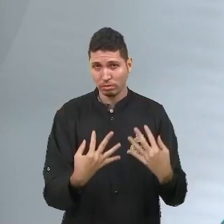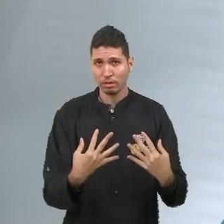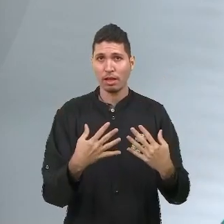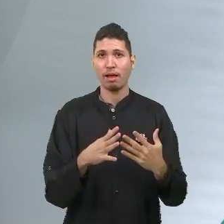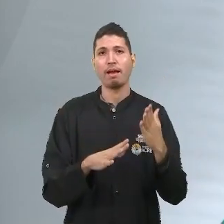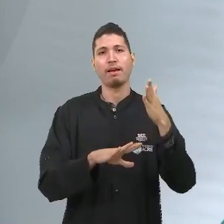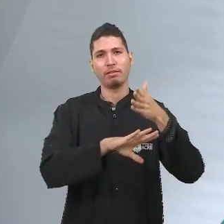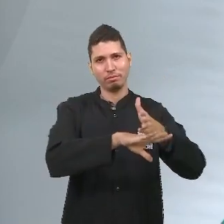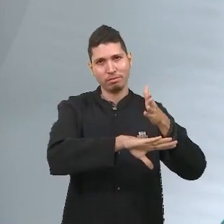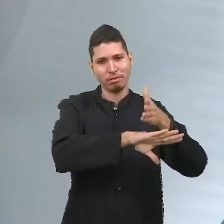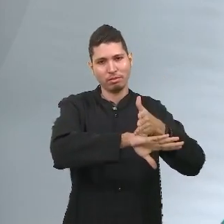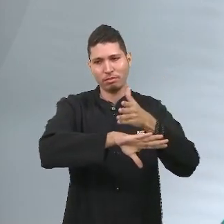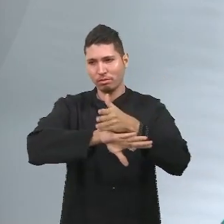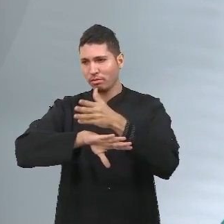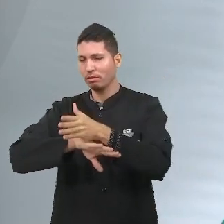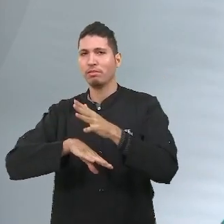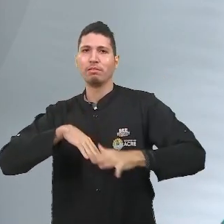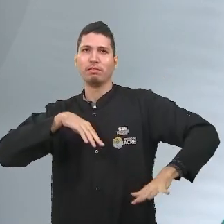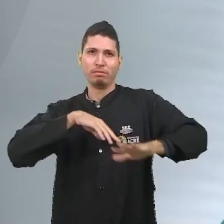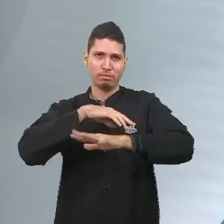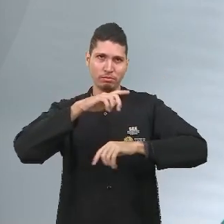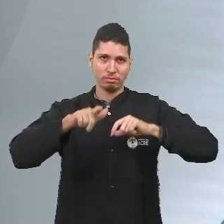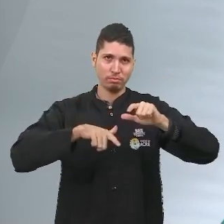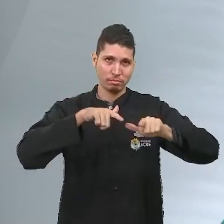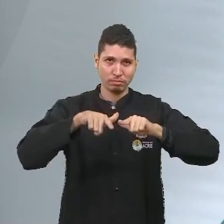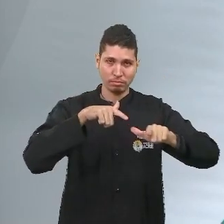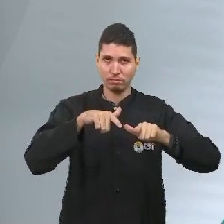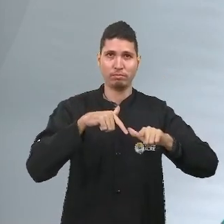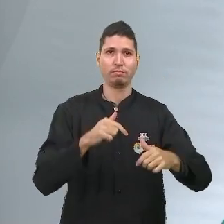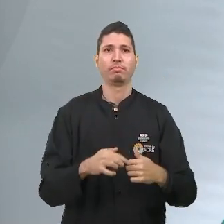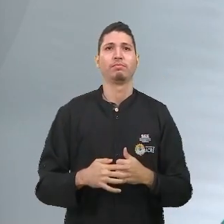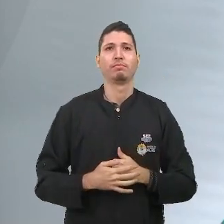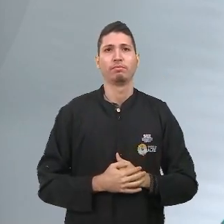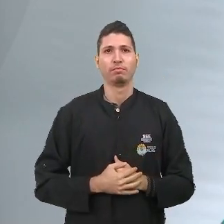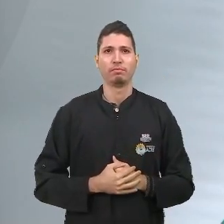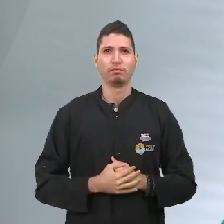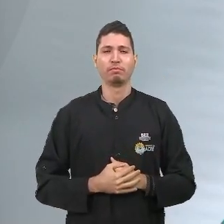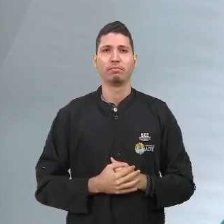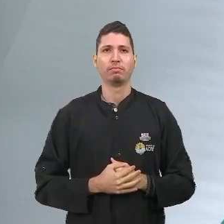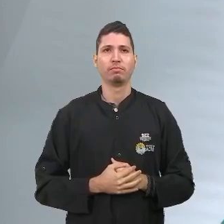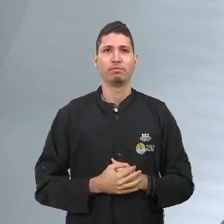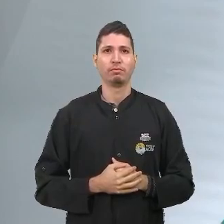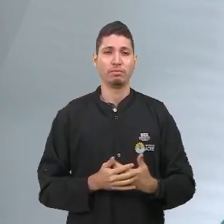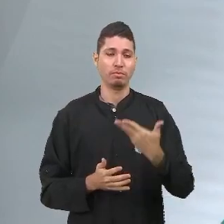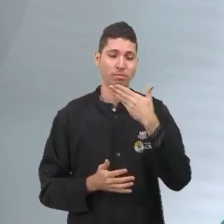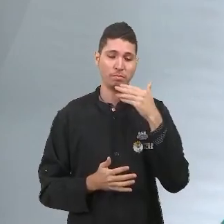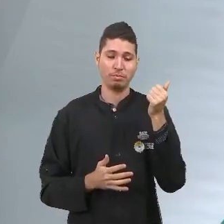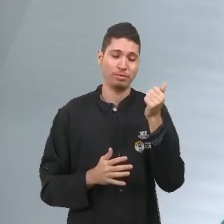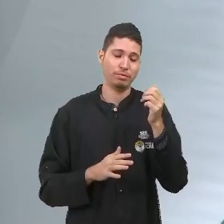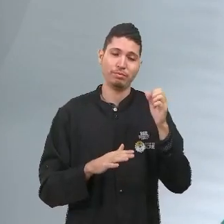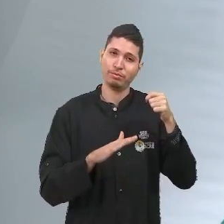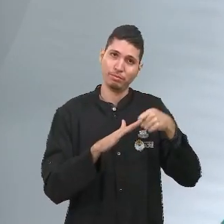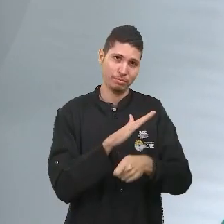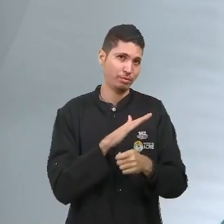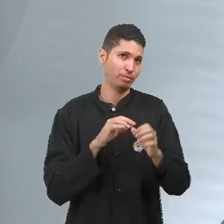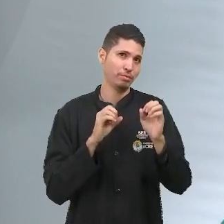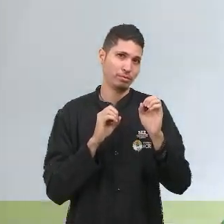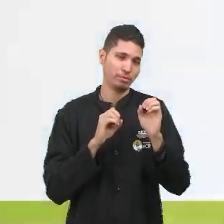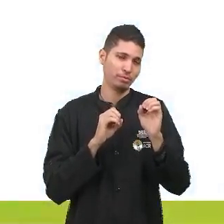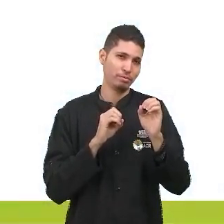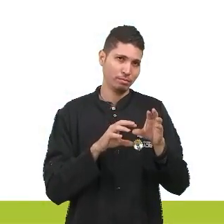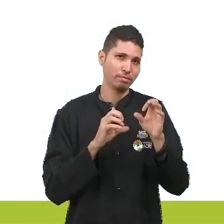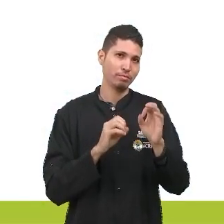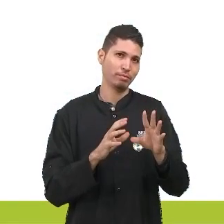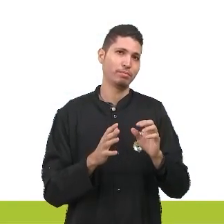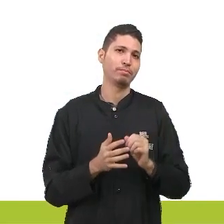mulher no mercado de trabalho, tá? Que, consequentemente, antes disso, tem um melhor investimento na educação.